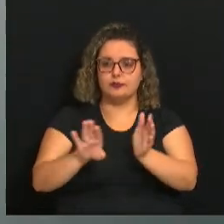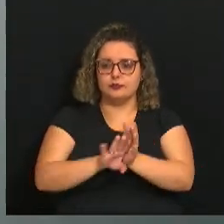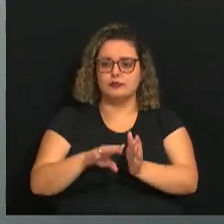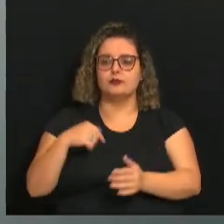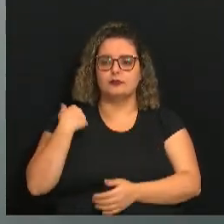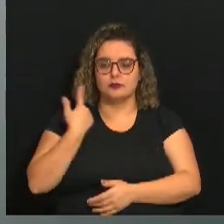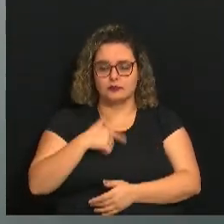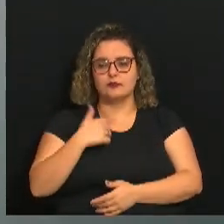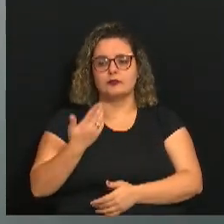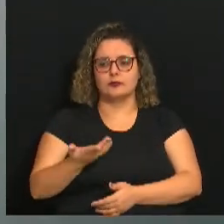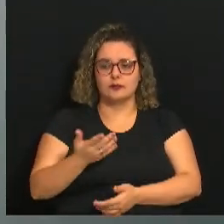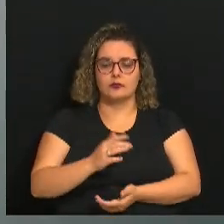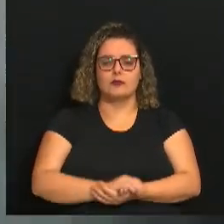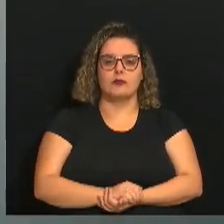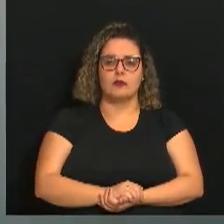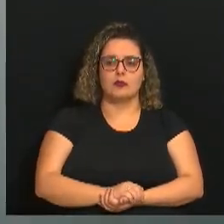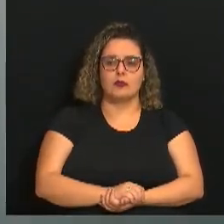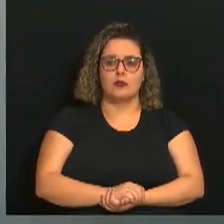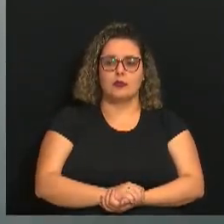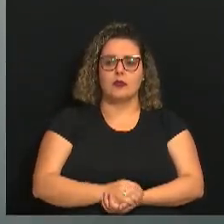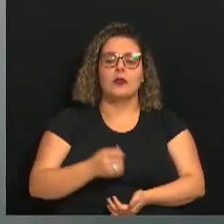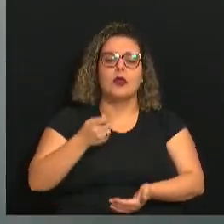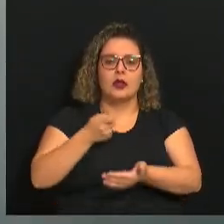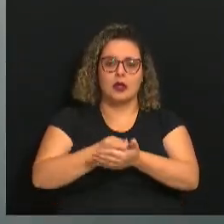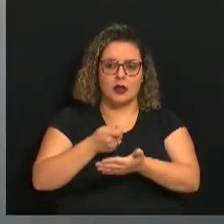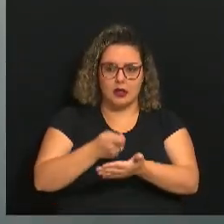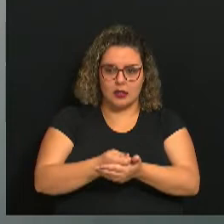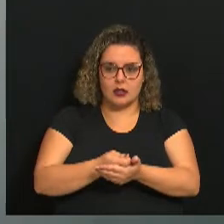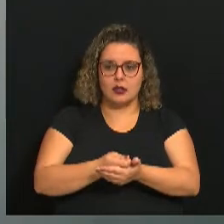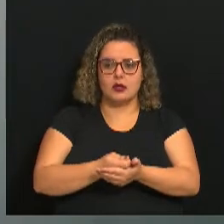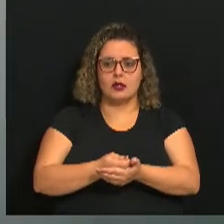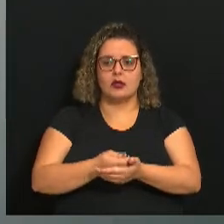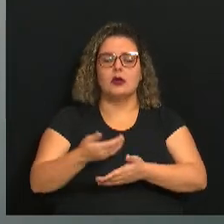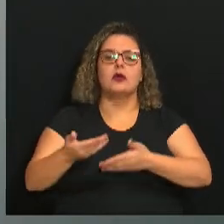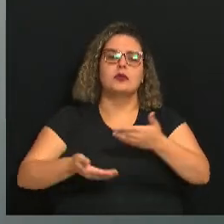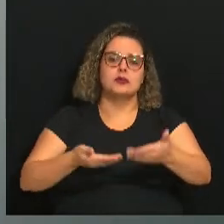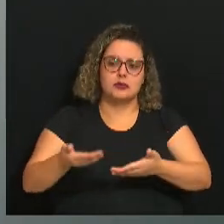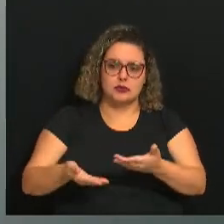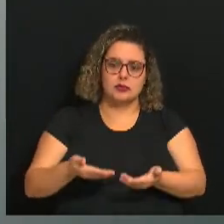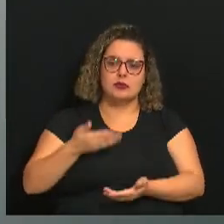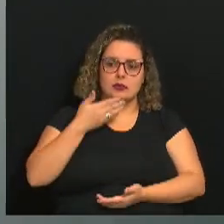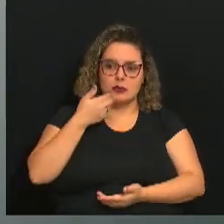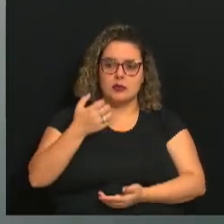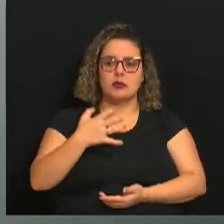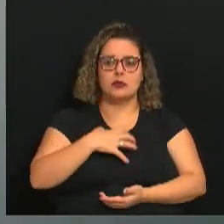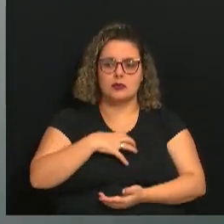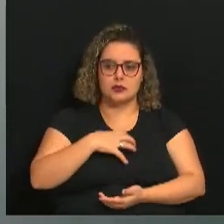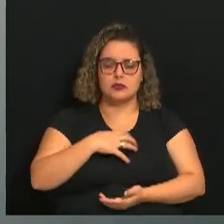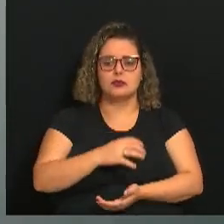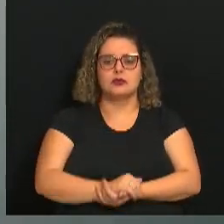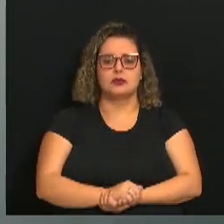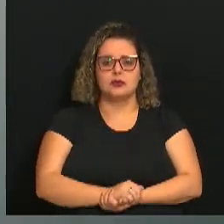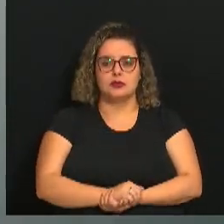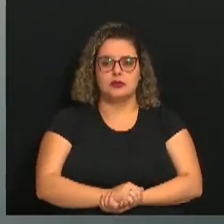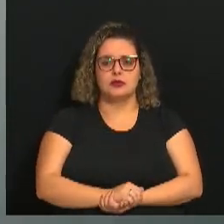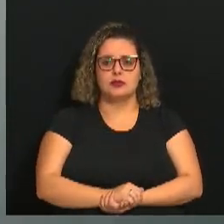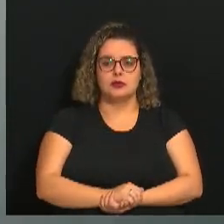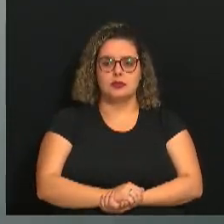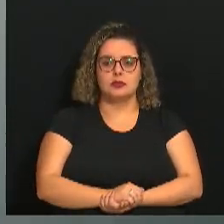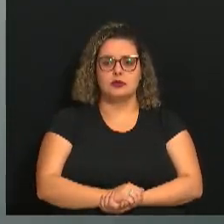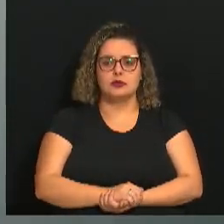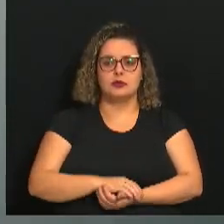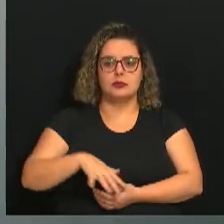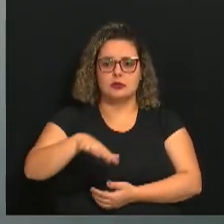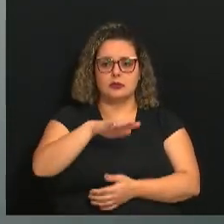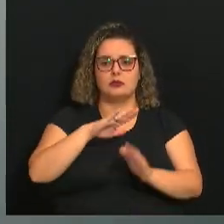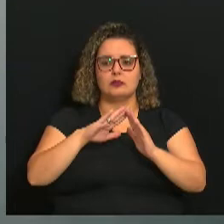para que a gente garanta o serviço aí da melhor maneira possível para a comunidade escolar. Eu